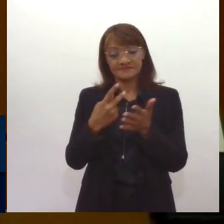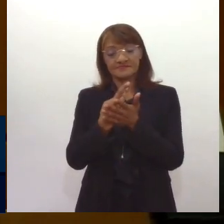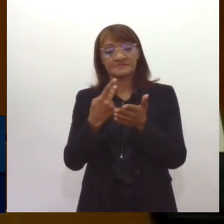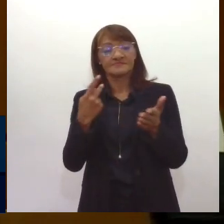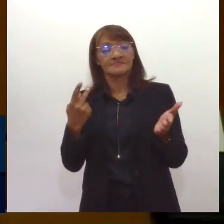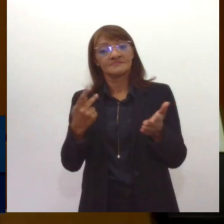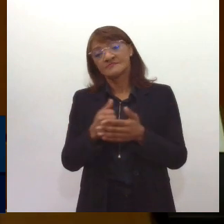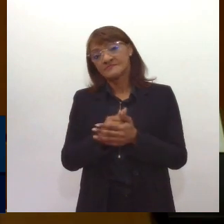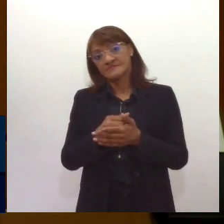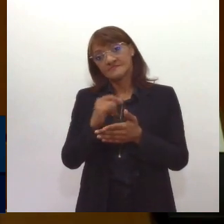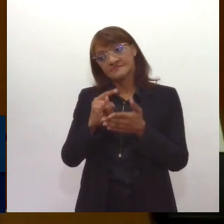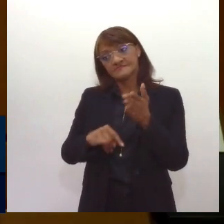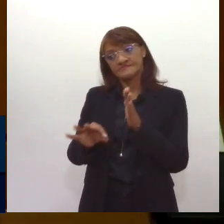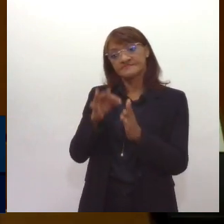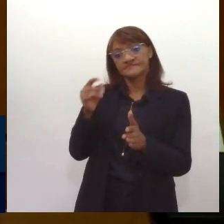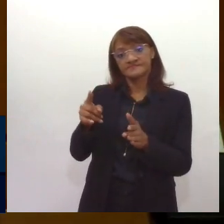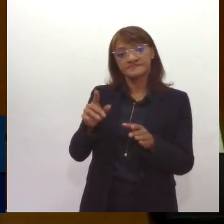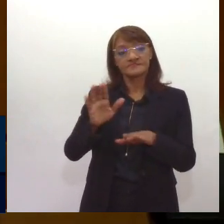decidir,